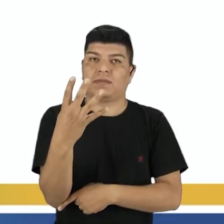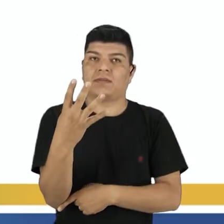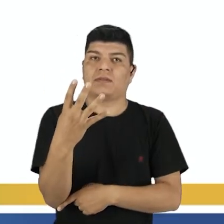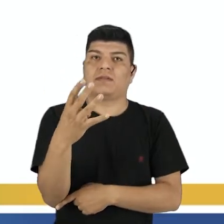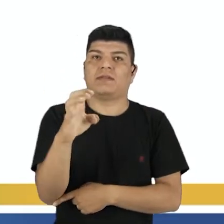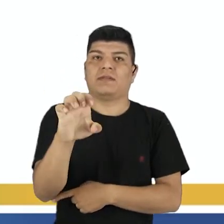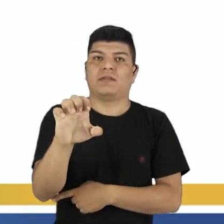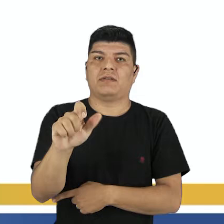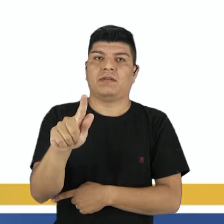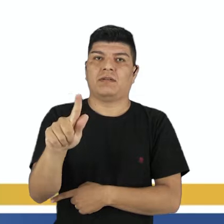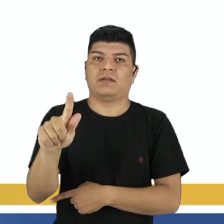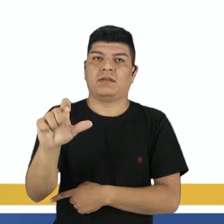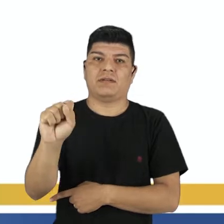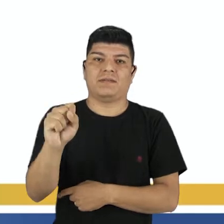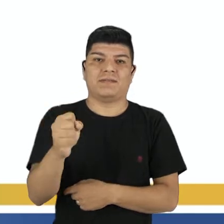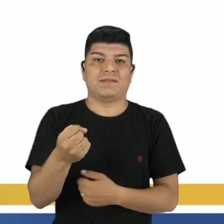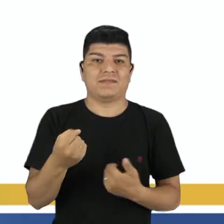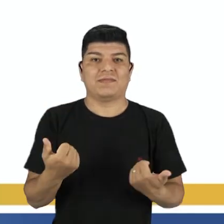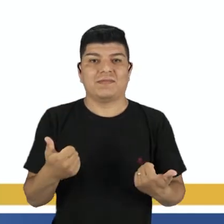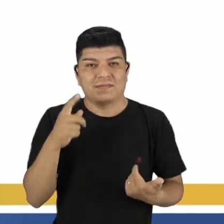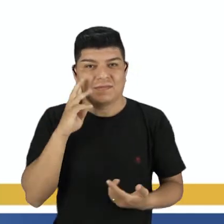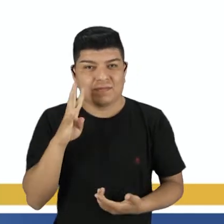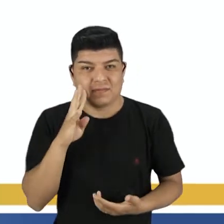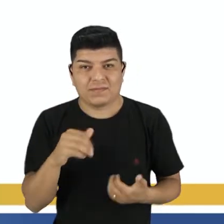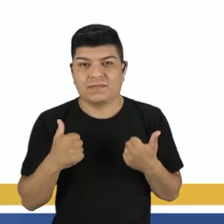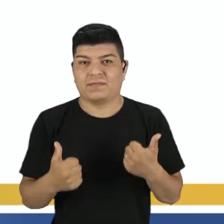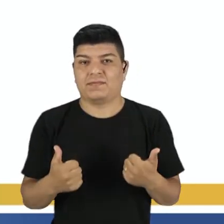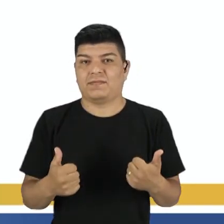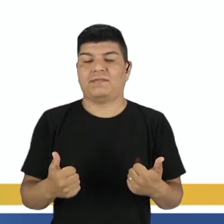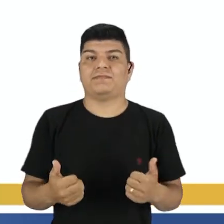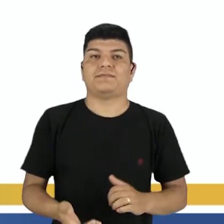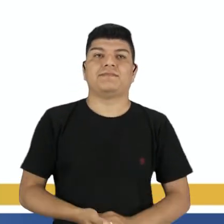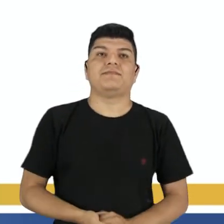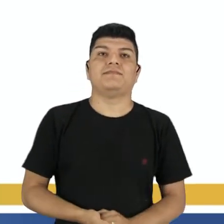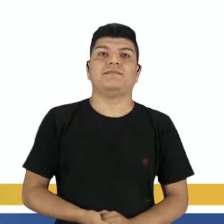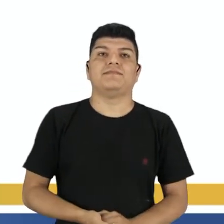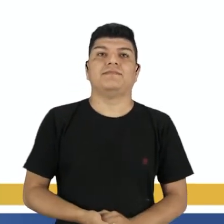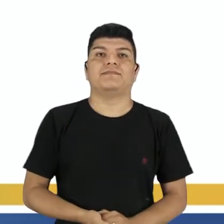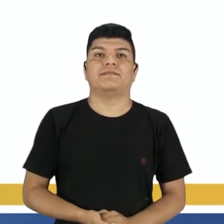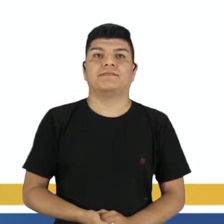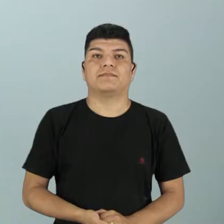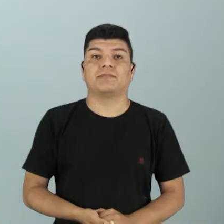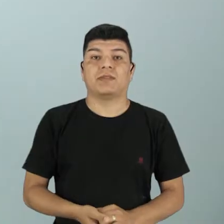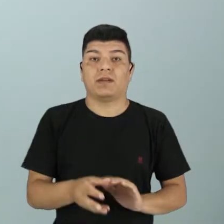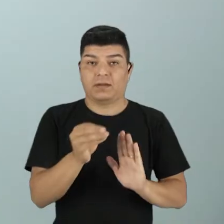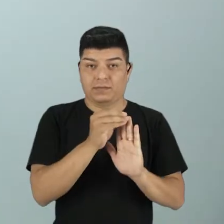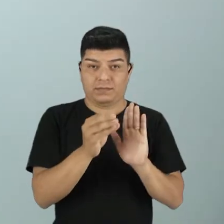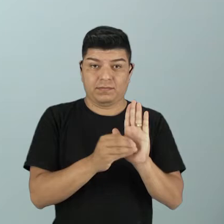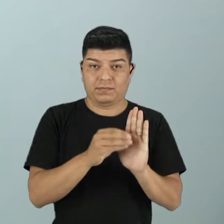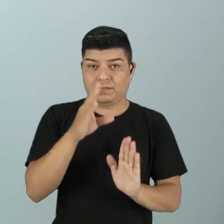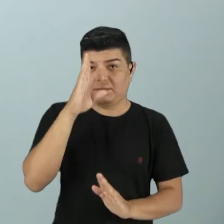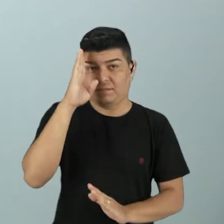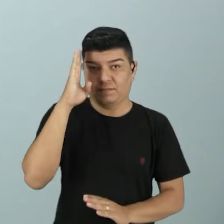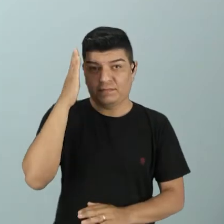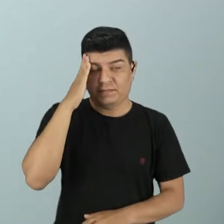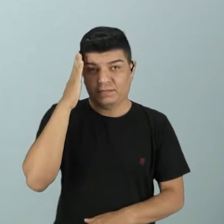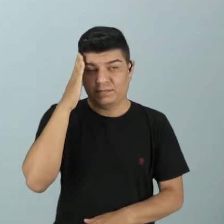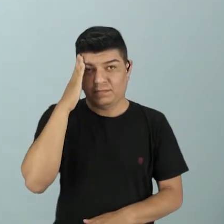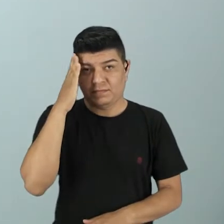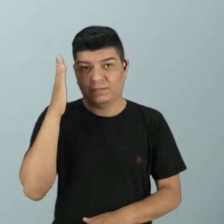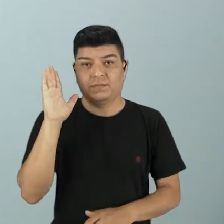eggs, ok? Tranquilo, né, pessoal? Ficou claro, certo? Então, tudo bem. Esse conteúdo, acredito que vocês já ficaram